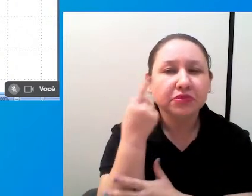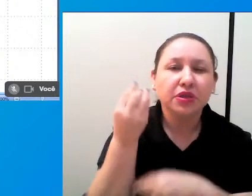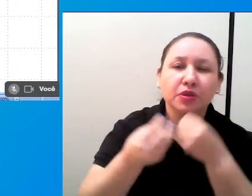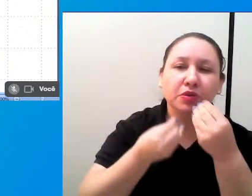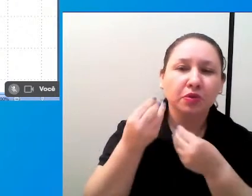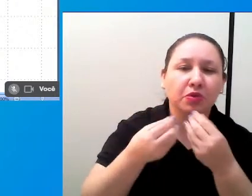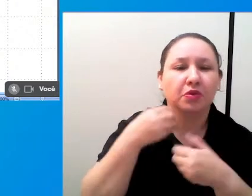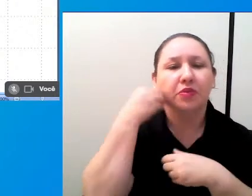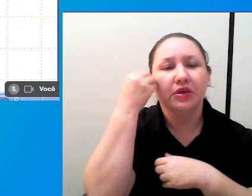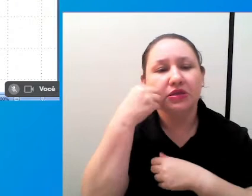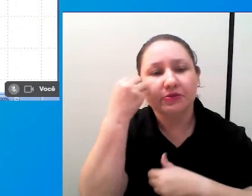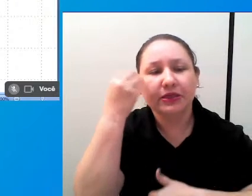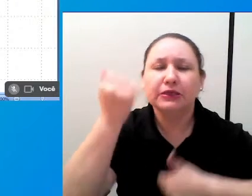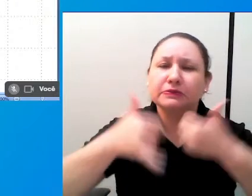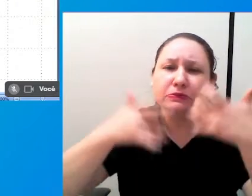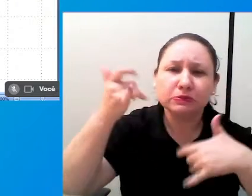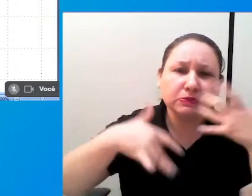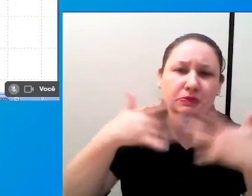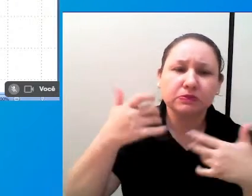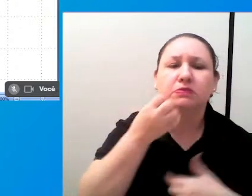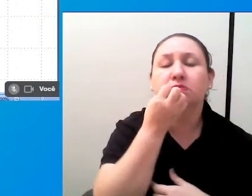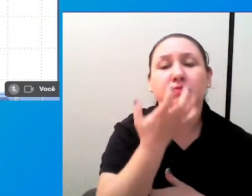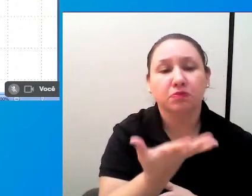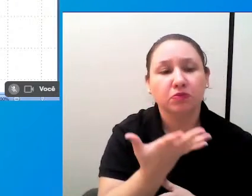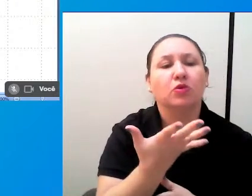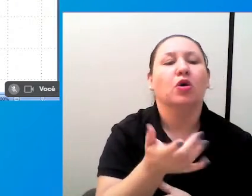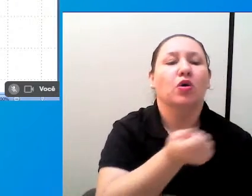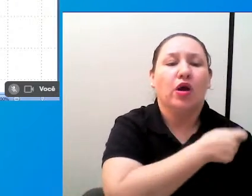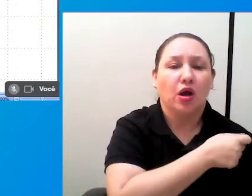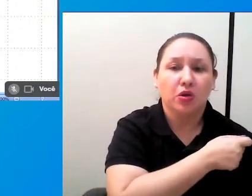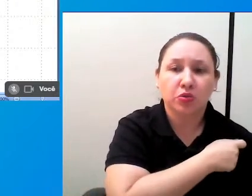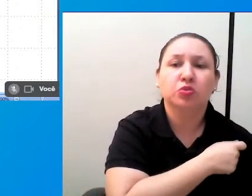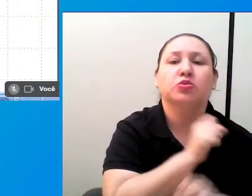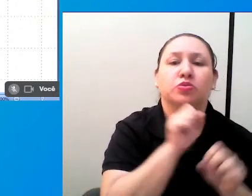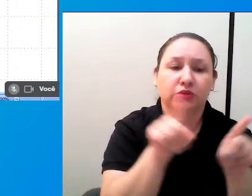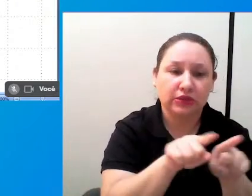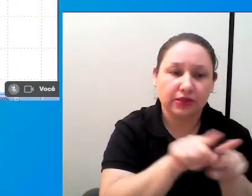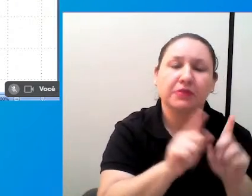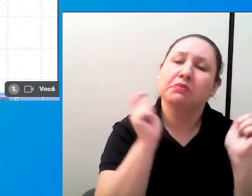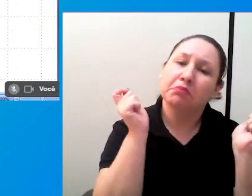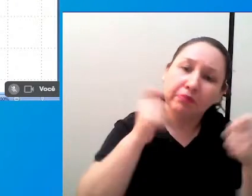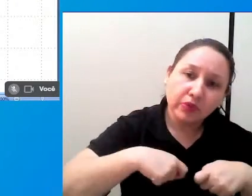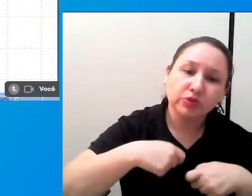protagonismo acadêmico e teve grande flexibilidade. Os alunos podem, a partir do segundo semestre,